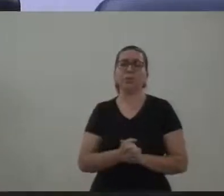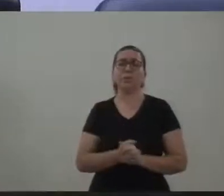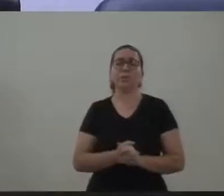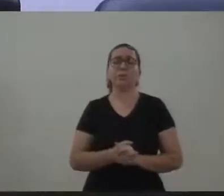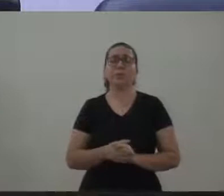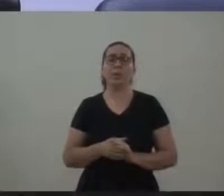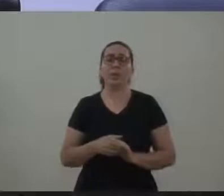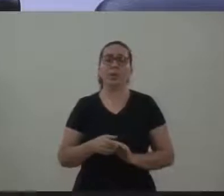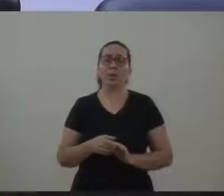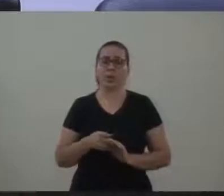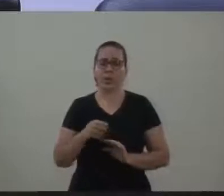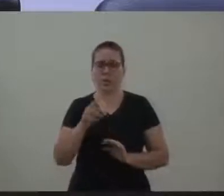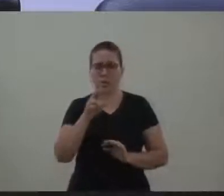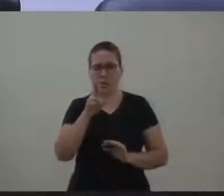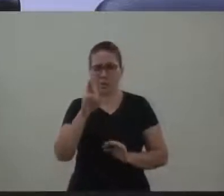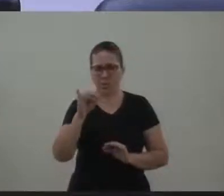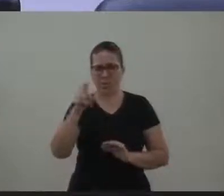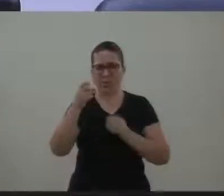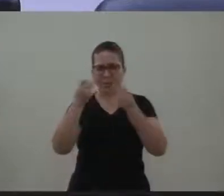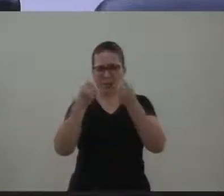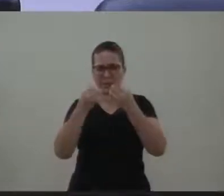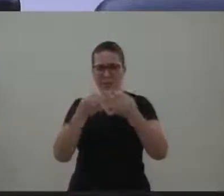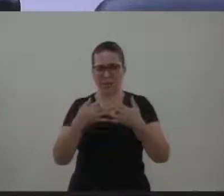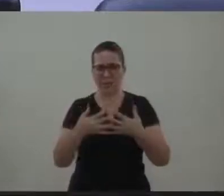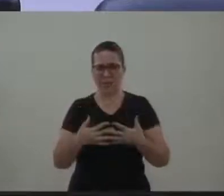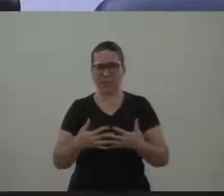natural, Macaxeira, você, quando falou da questão,